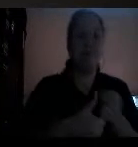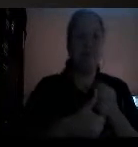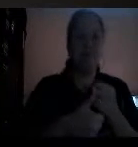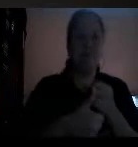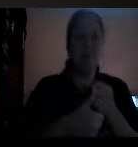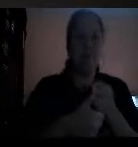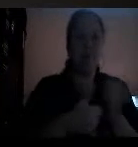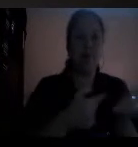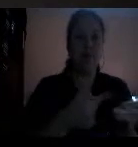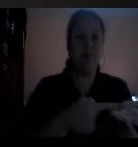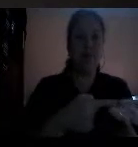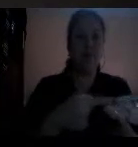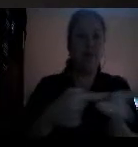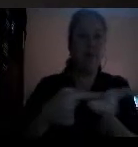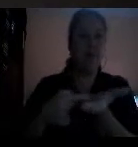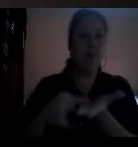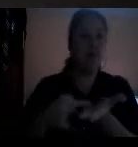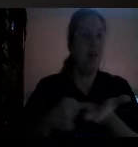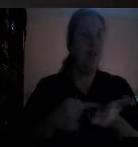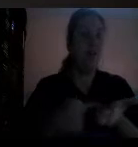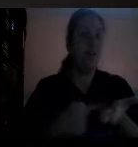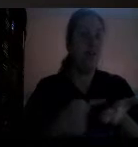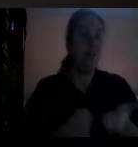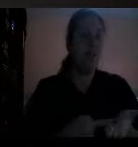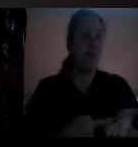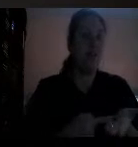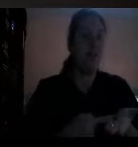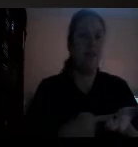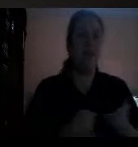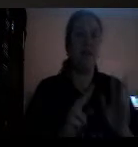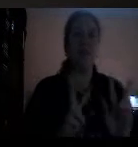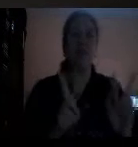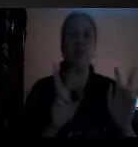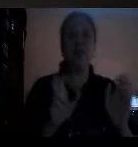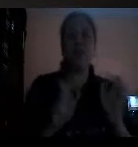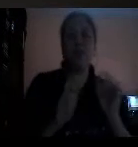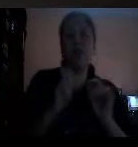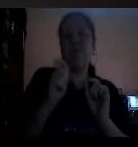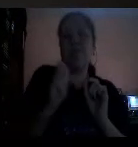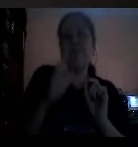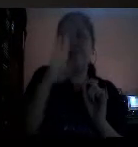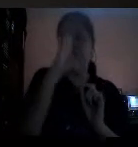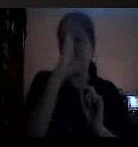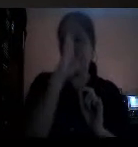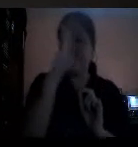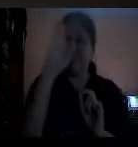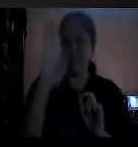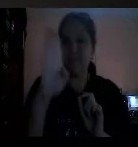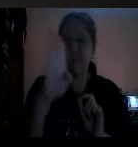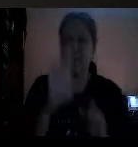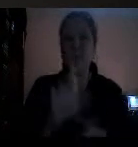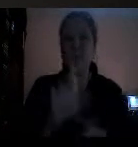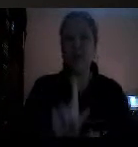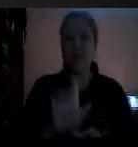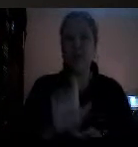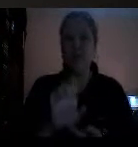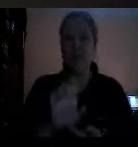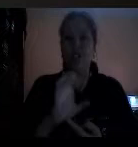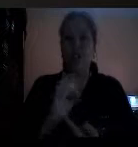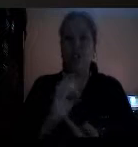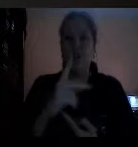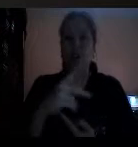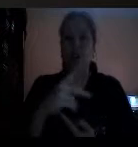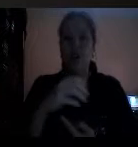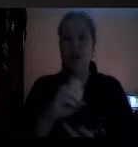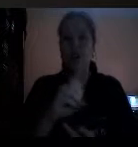principais teóricos dessa questão da chamada geopolítica. Porém, antes iremos diferenciar o que é